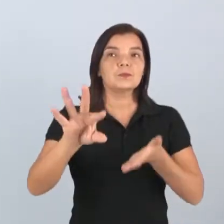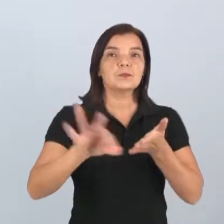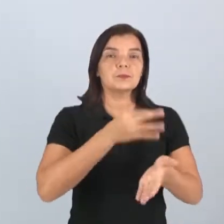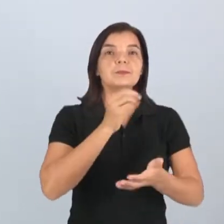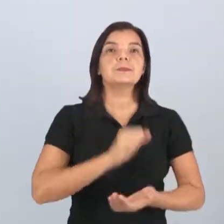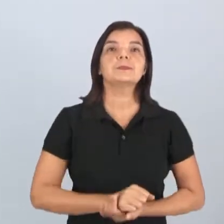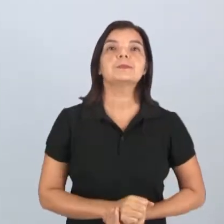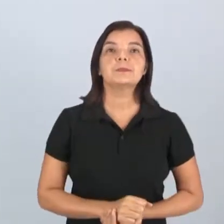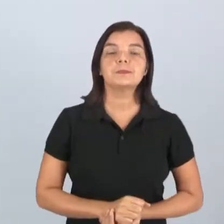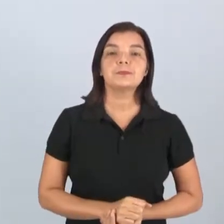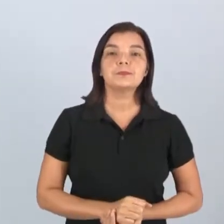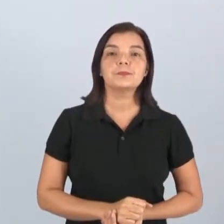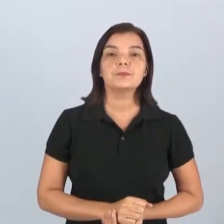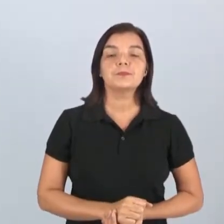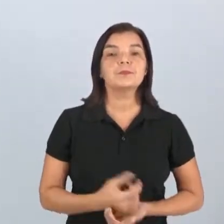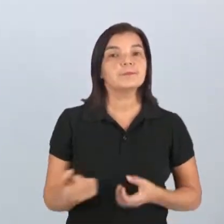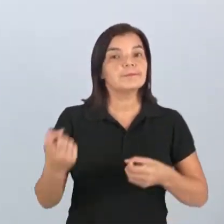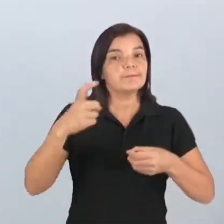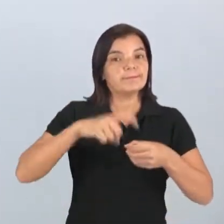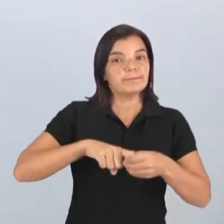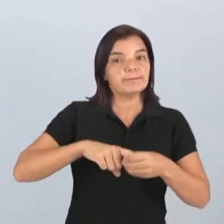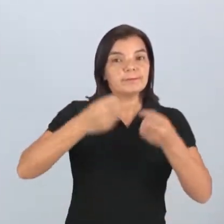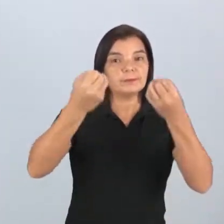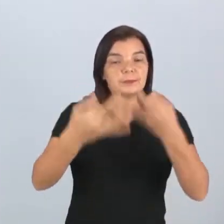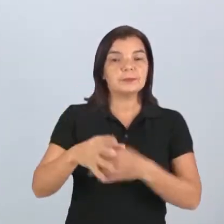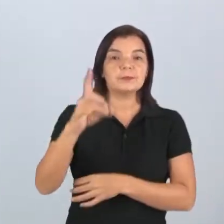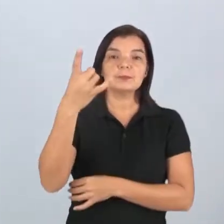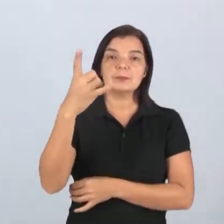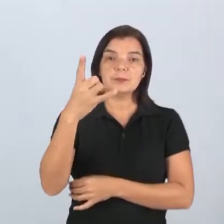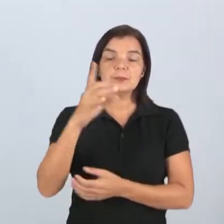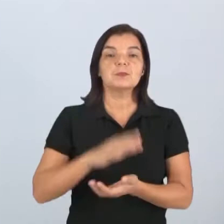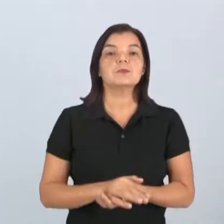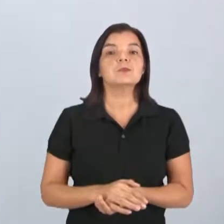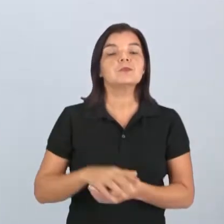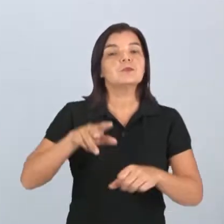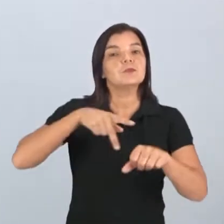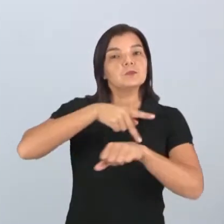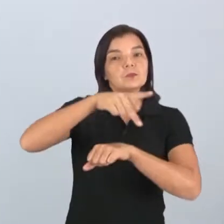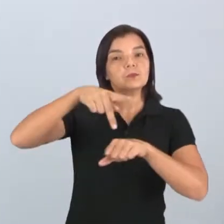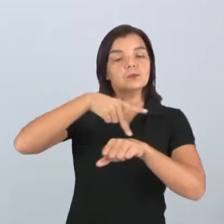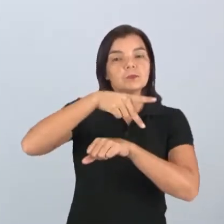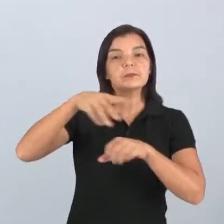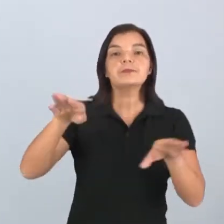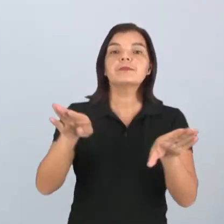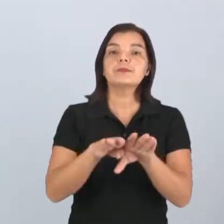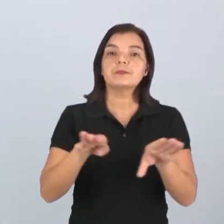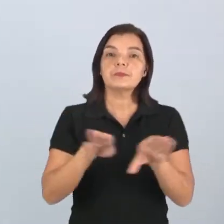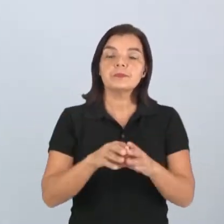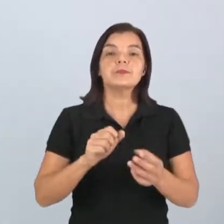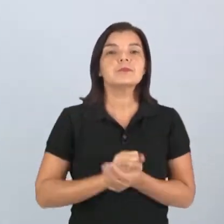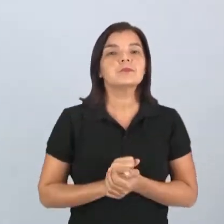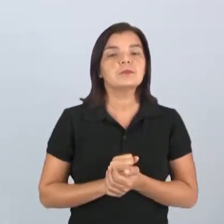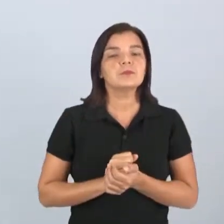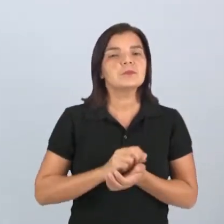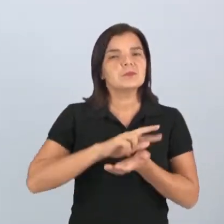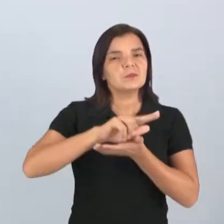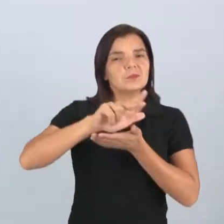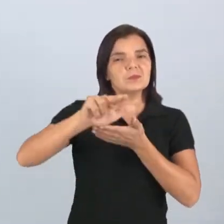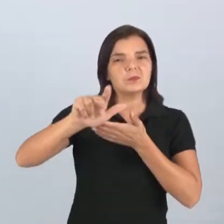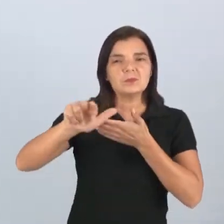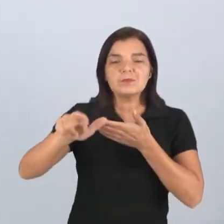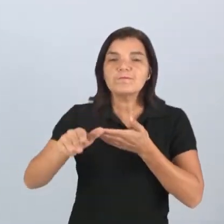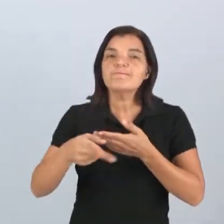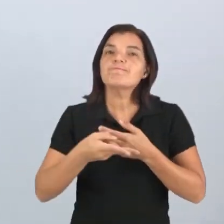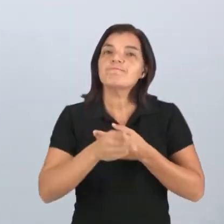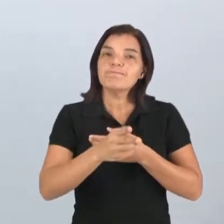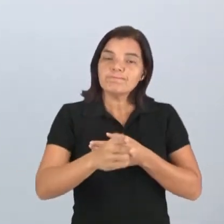tratado. Bom, voltando a falar da Bolívia, né? Esse país, a Bolívia, vai passar por inúmeras instabilidades